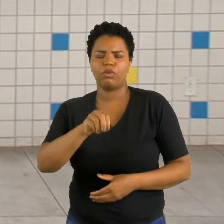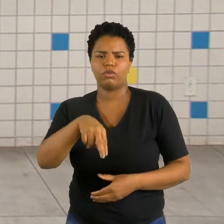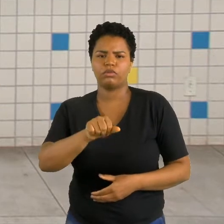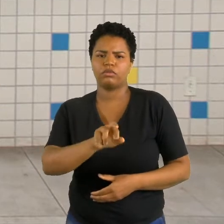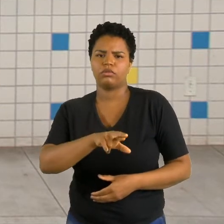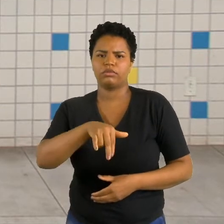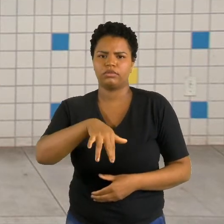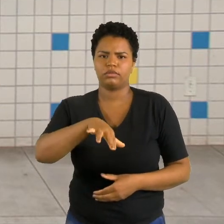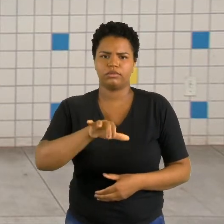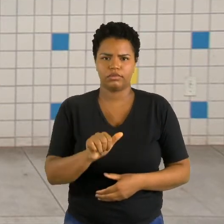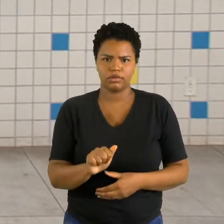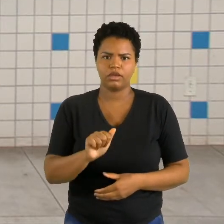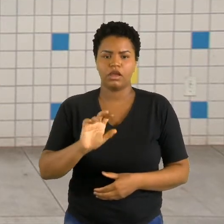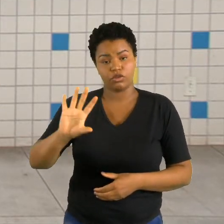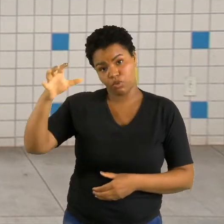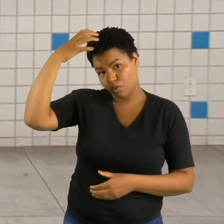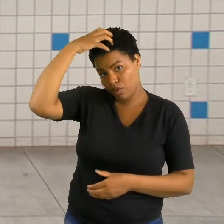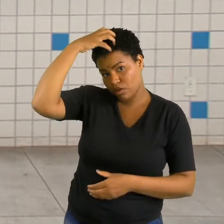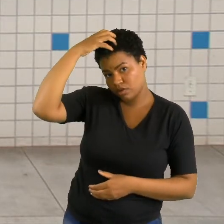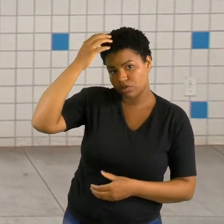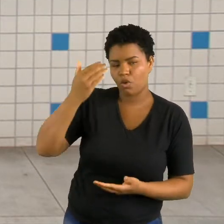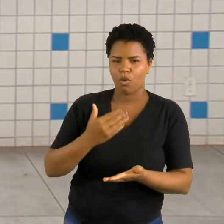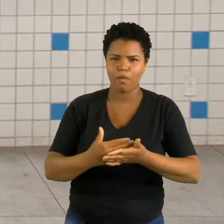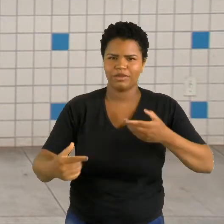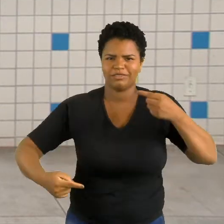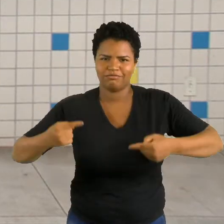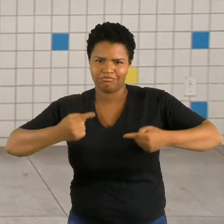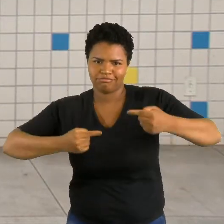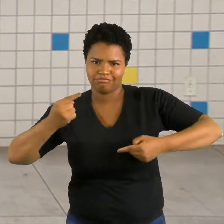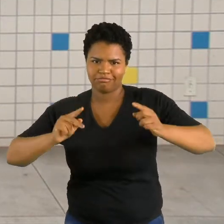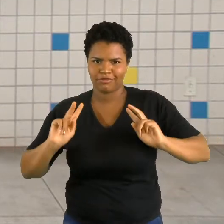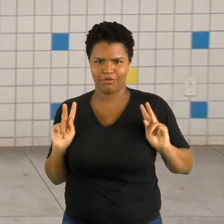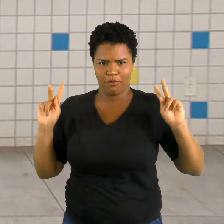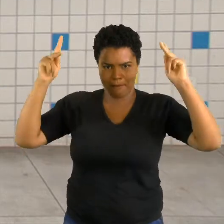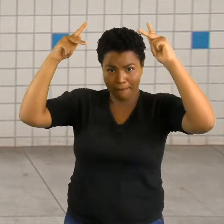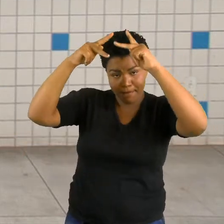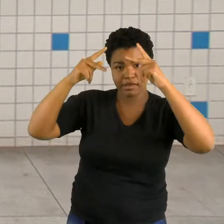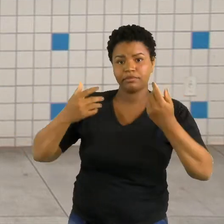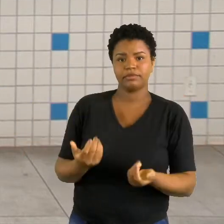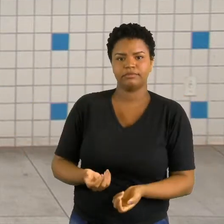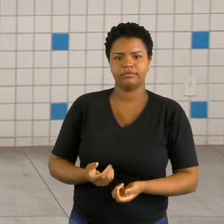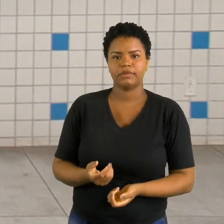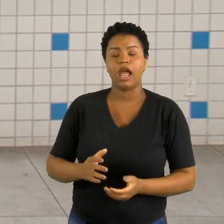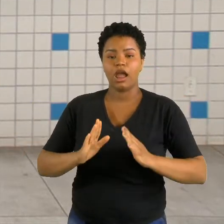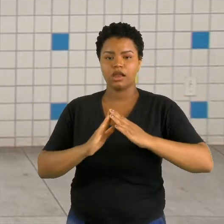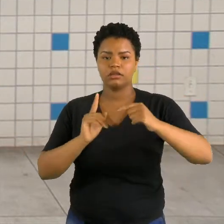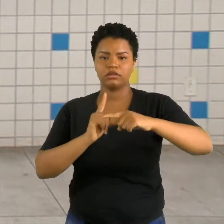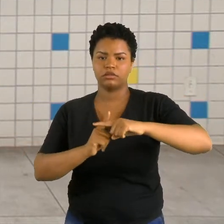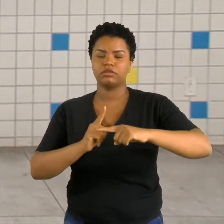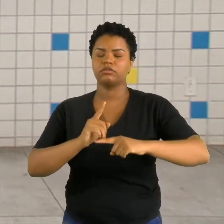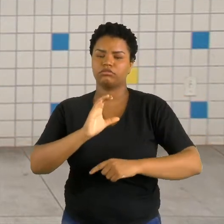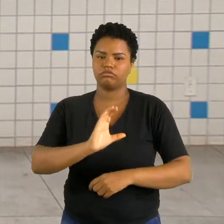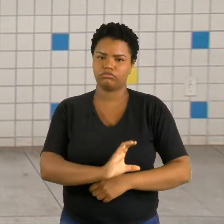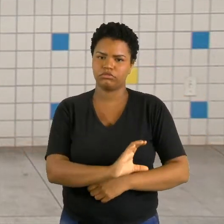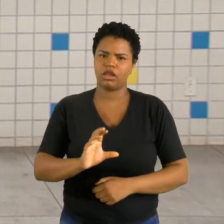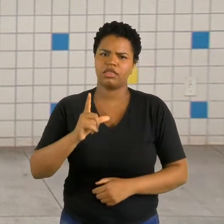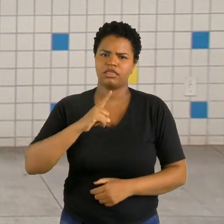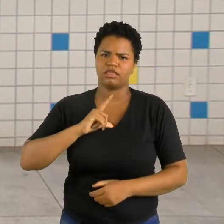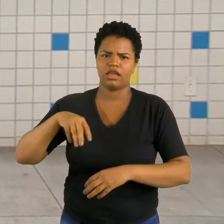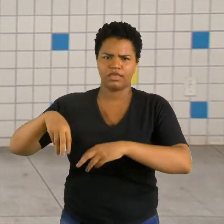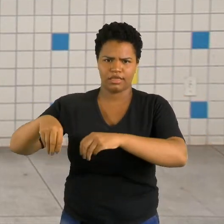disputar e rivalizar com o Papa. Ou seja, a Igreja Católica ela detinha muitas terras dentro de vários países, várias